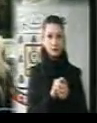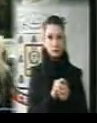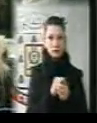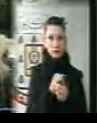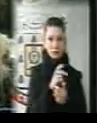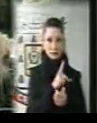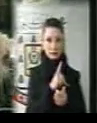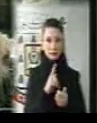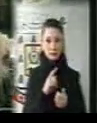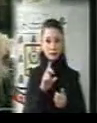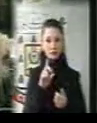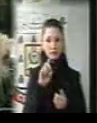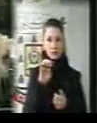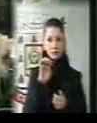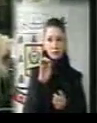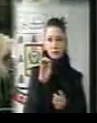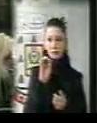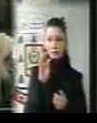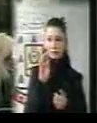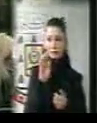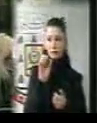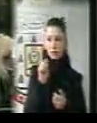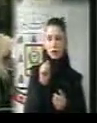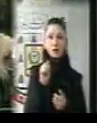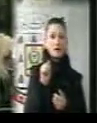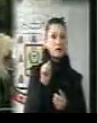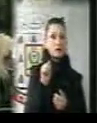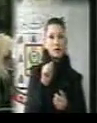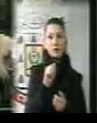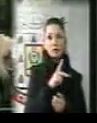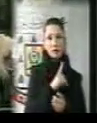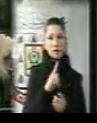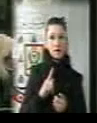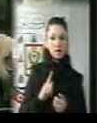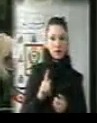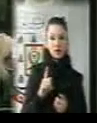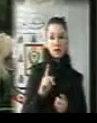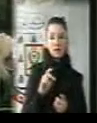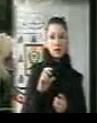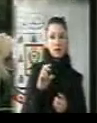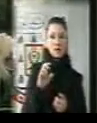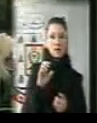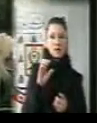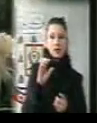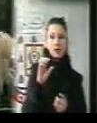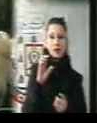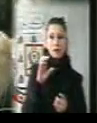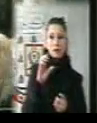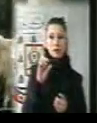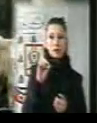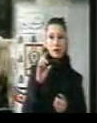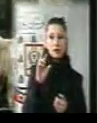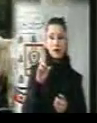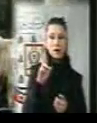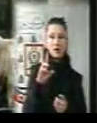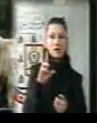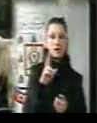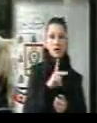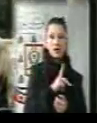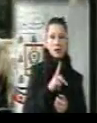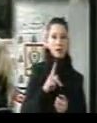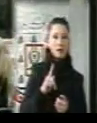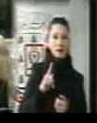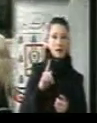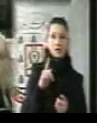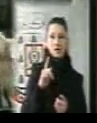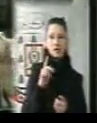presidente da Infra, Vanderlei Agostini, João Fábio, presidente do CDSDR, Coronel Fraga, Tenente Coronel